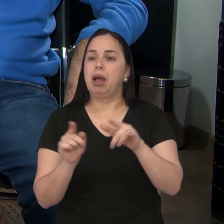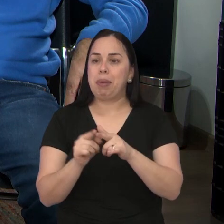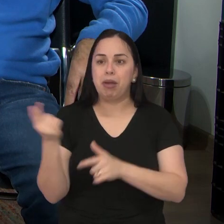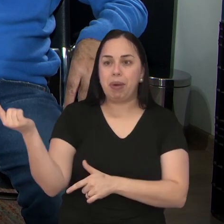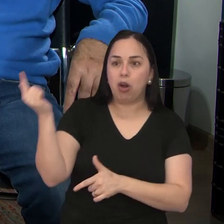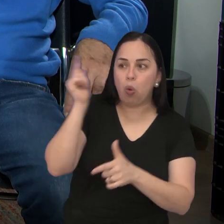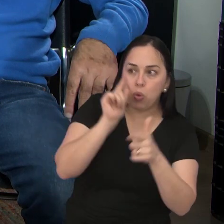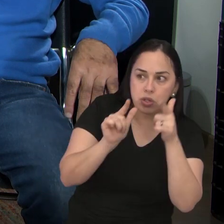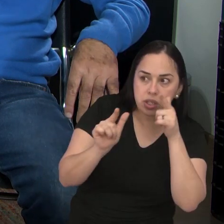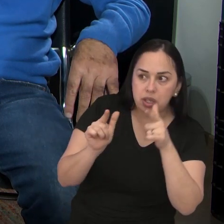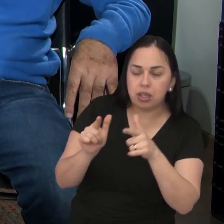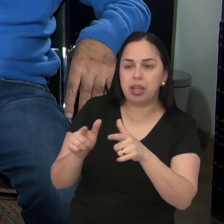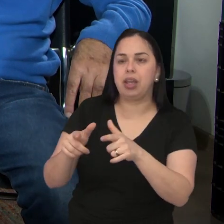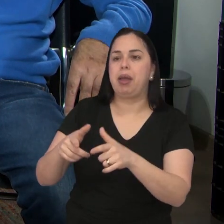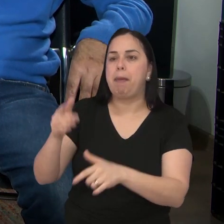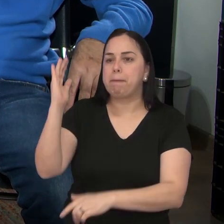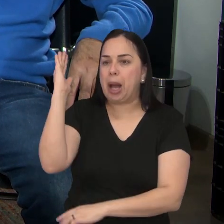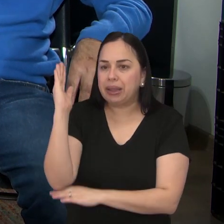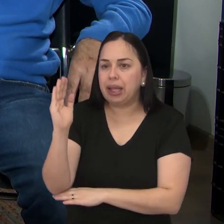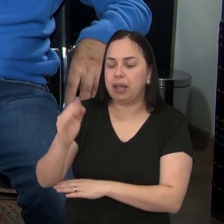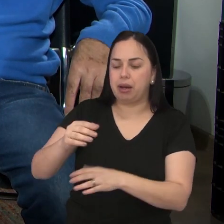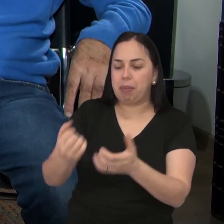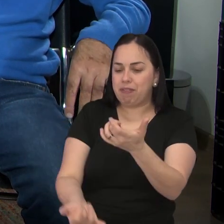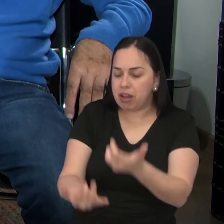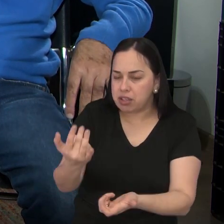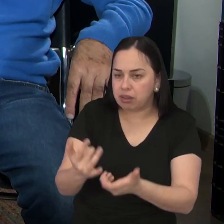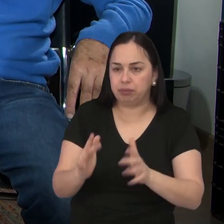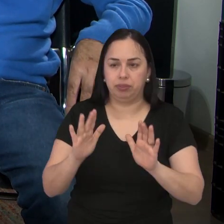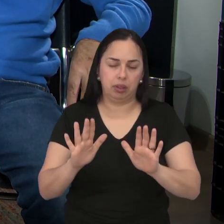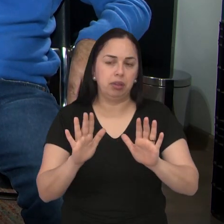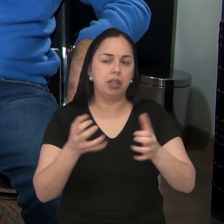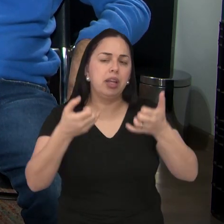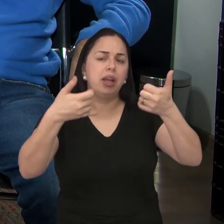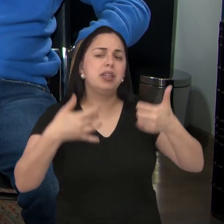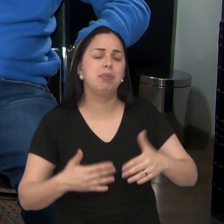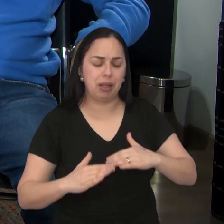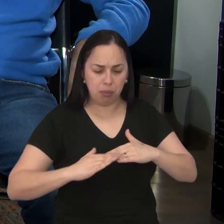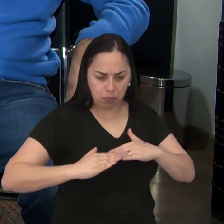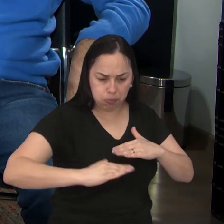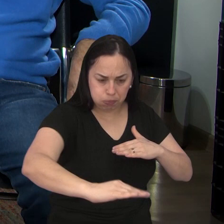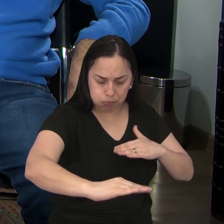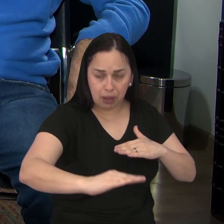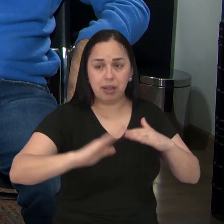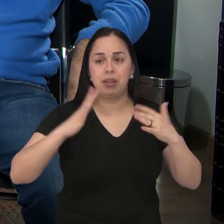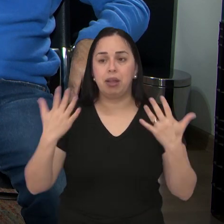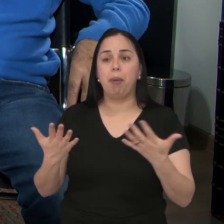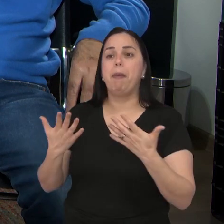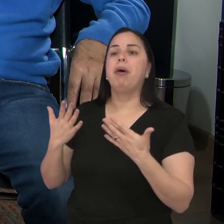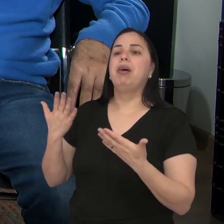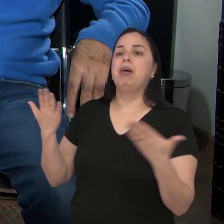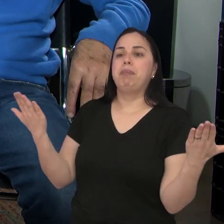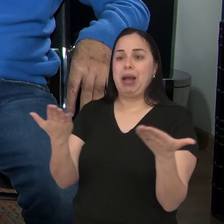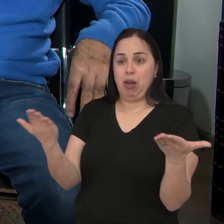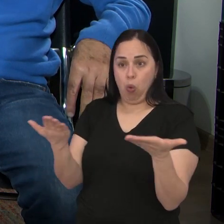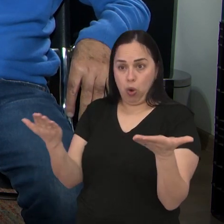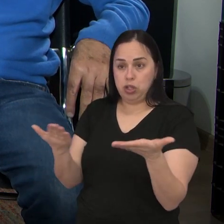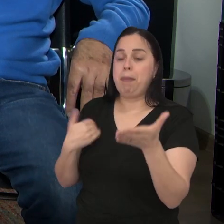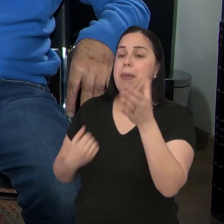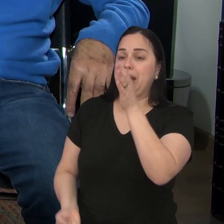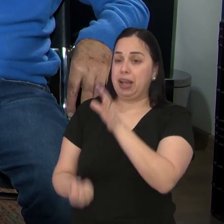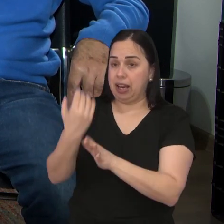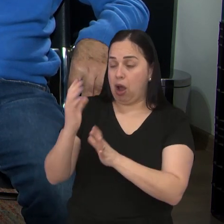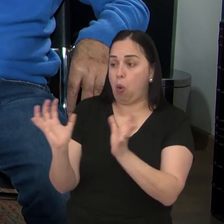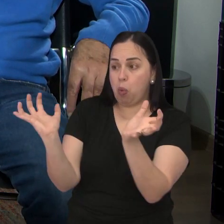as necessidades dele durante a noite, lenha para fazer a fogueira, algo assim. O que eu digo com isso? A implantação de uma comunidade humana, assim